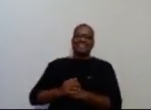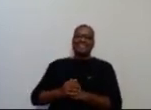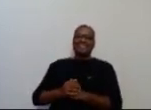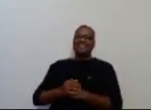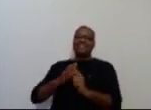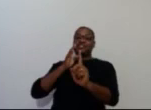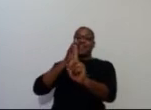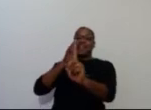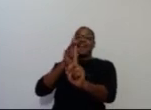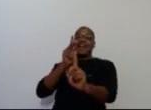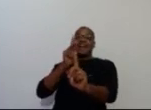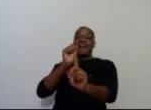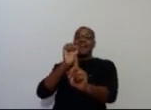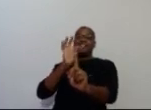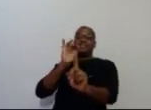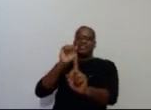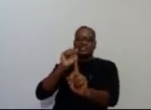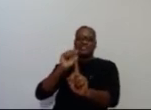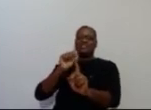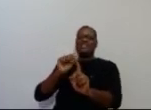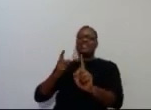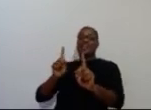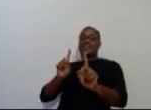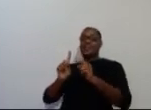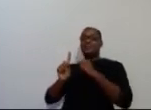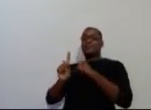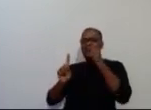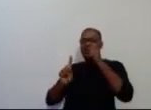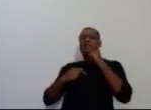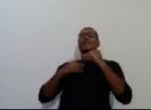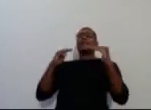muito bom, empoderada, é verdade,